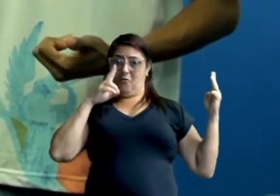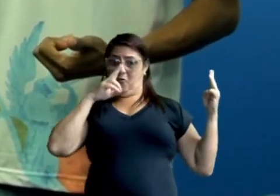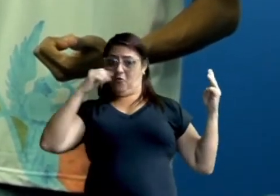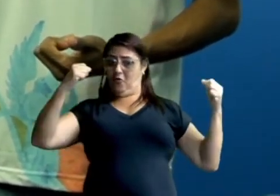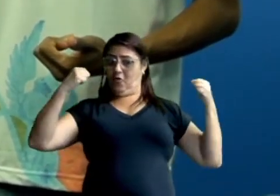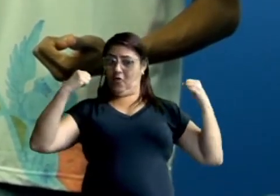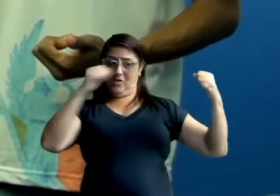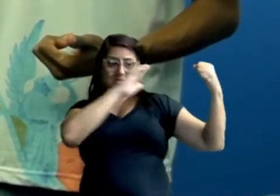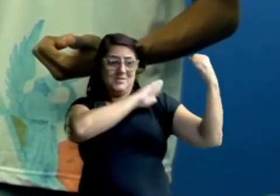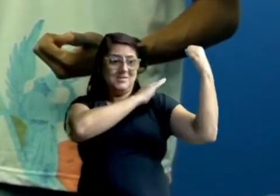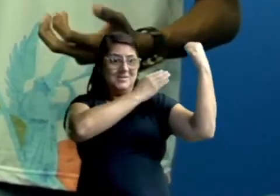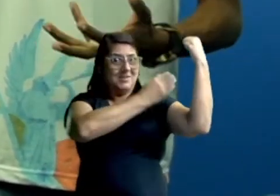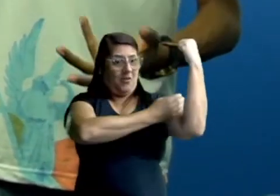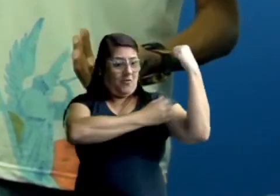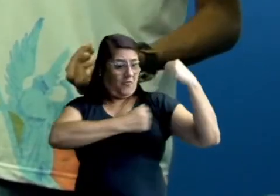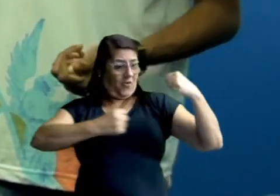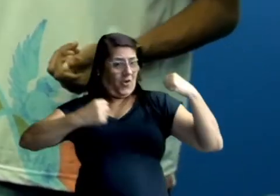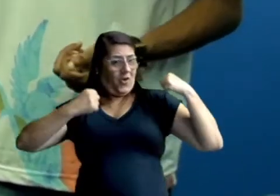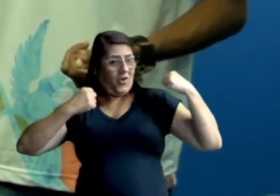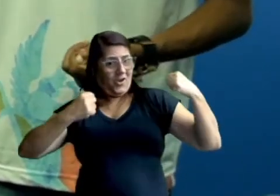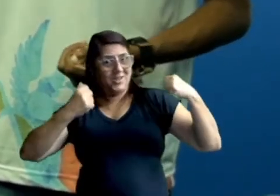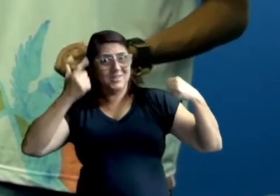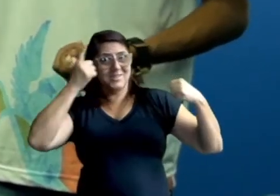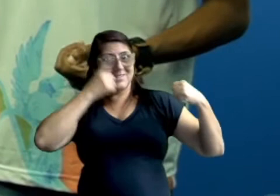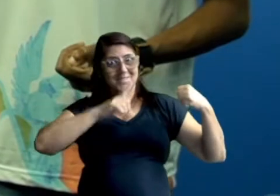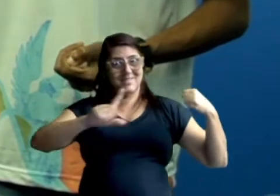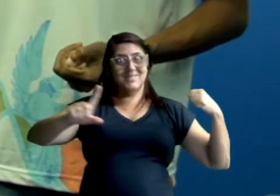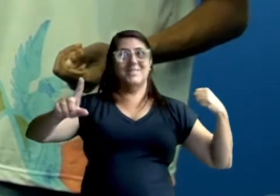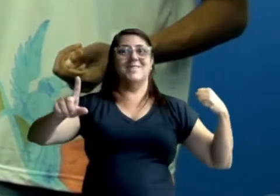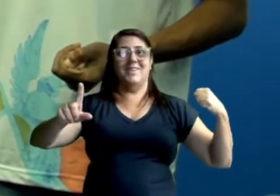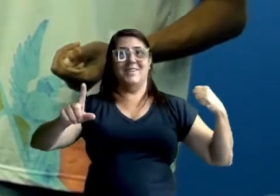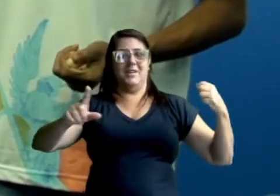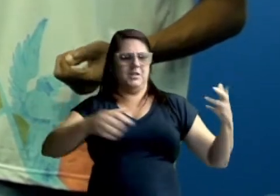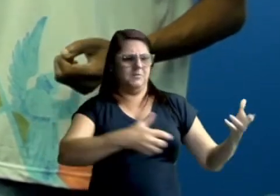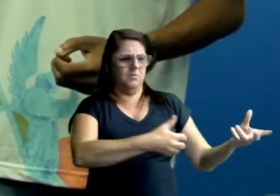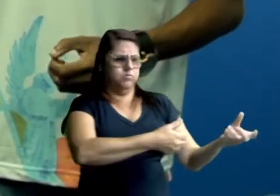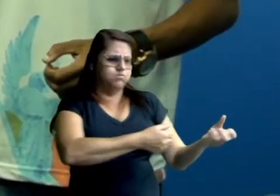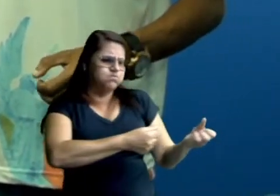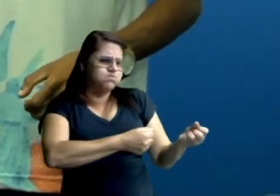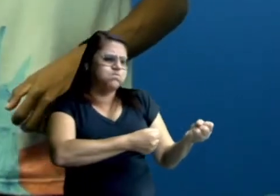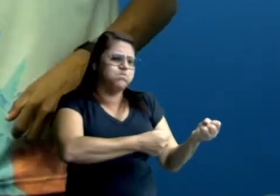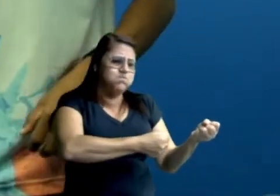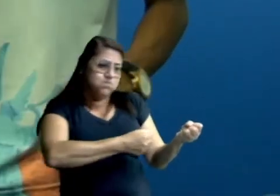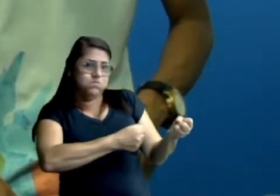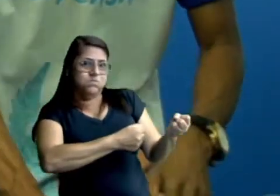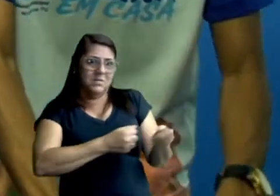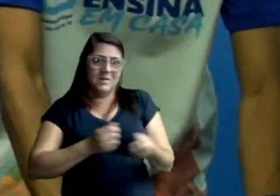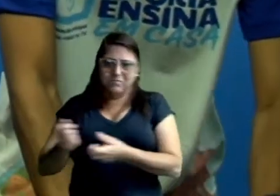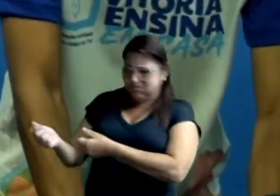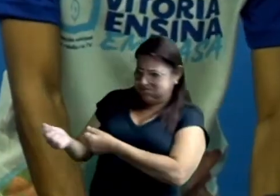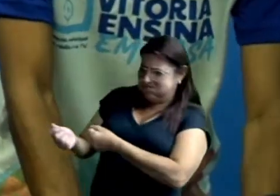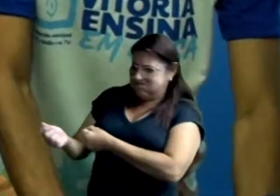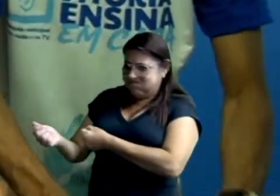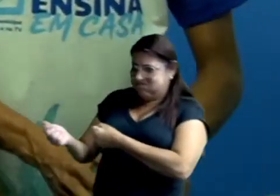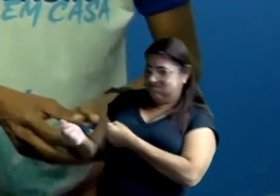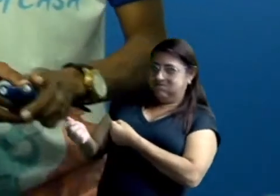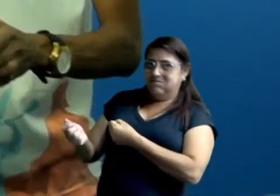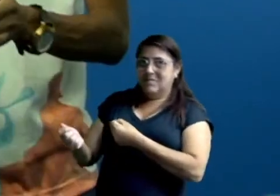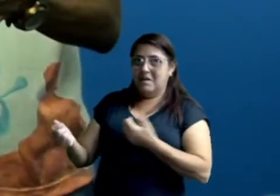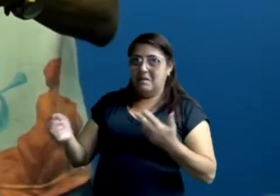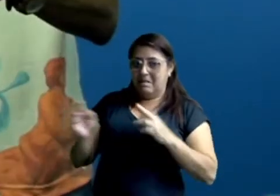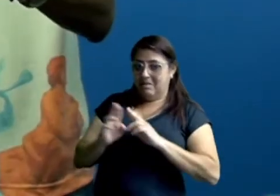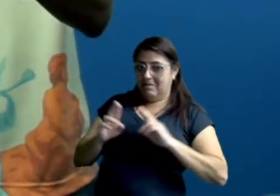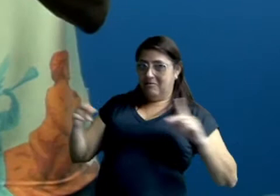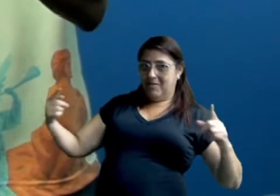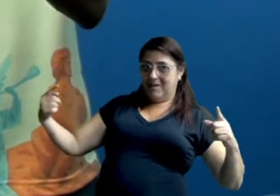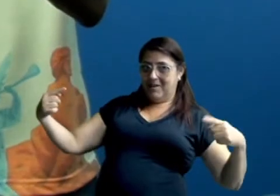assim. Tá? Tem a maior força, vai ganhar no cabo de guerra. Tá bom? Porém, as forças, volta aqui para mim aqui, rapidinho aqui, ó.